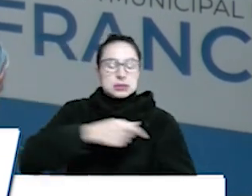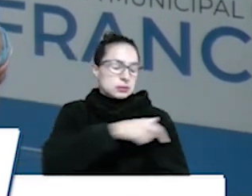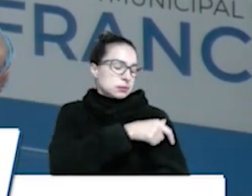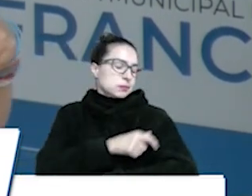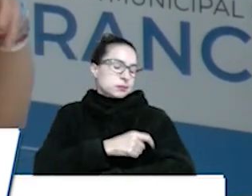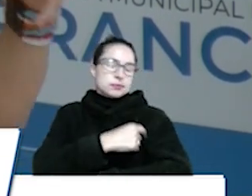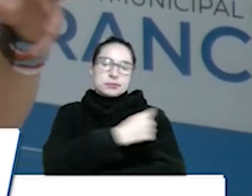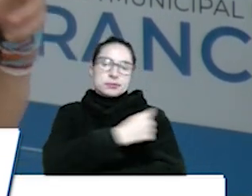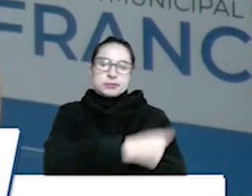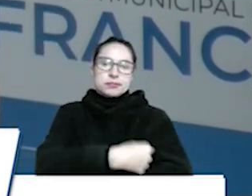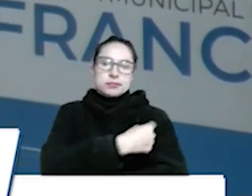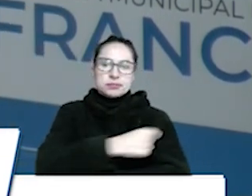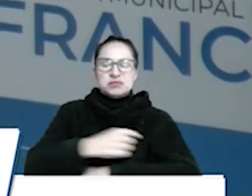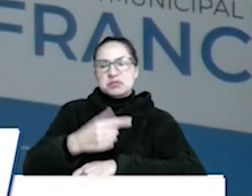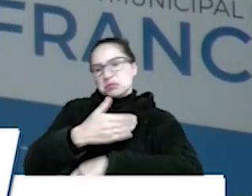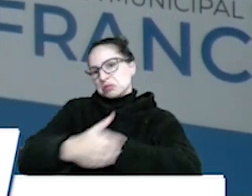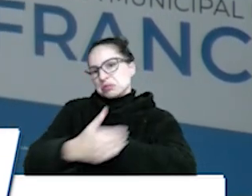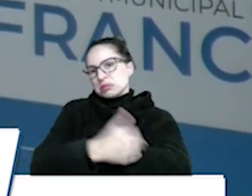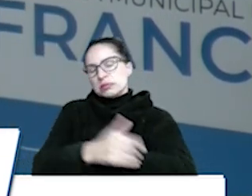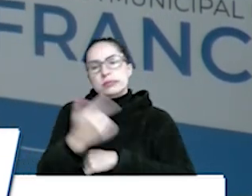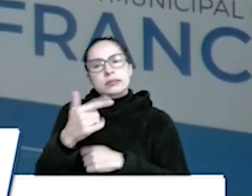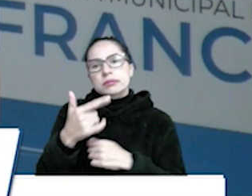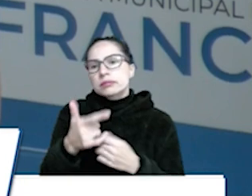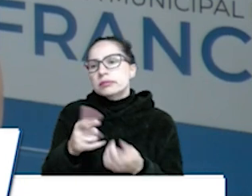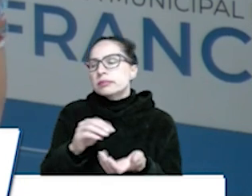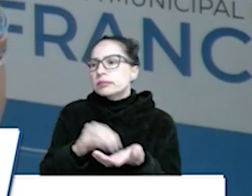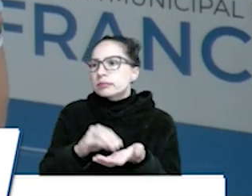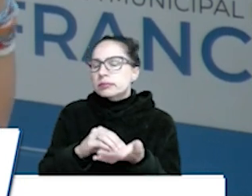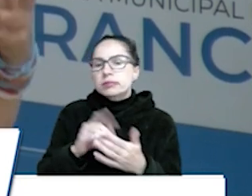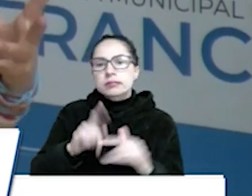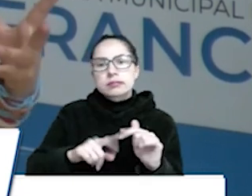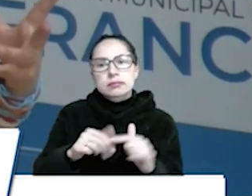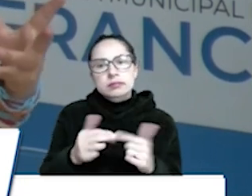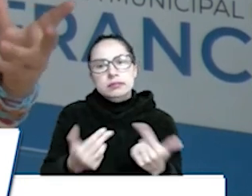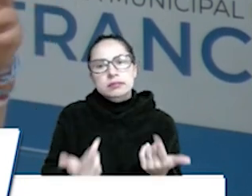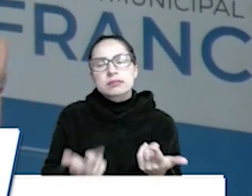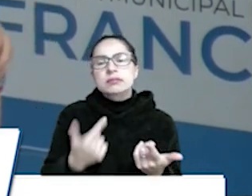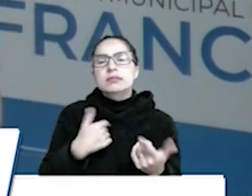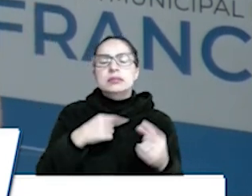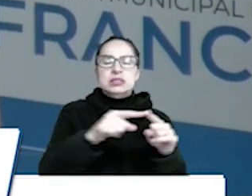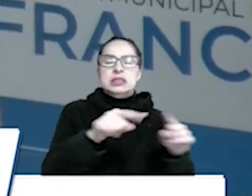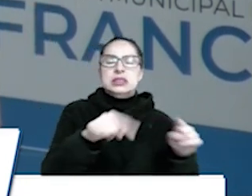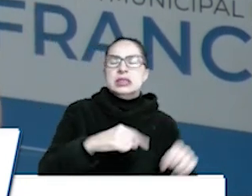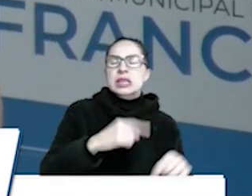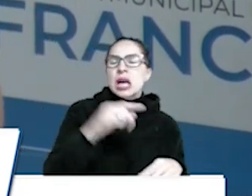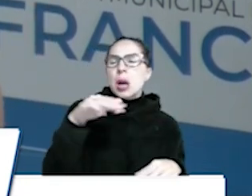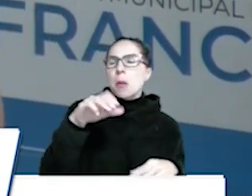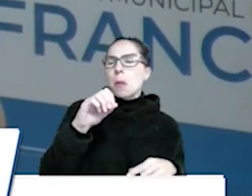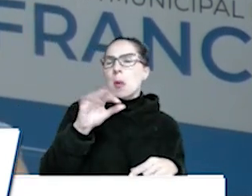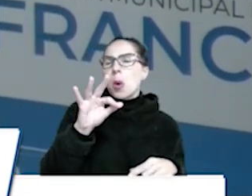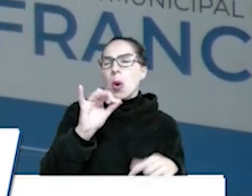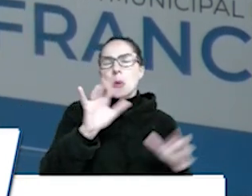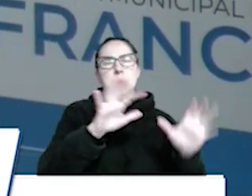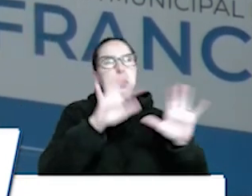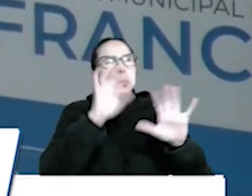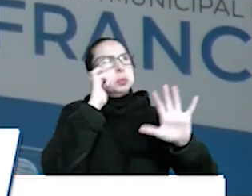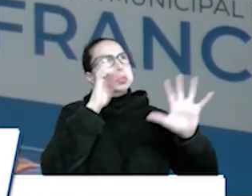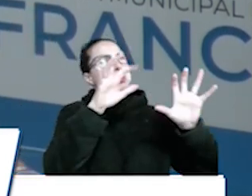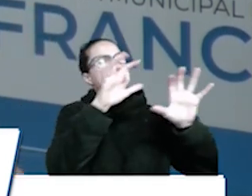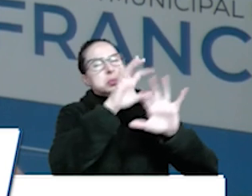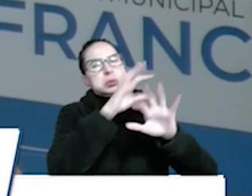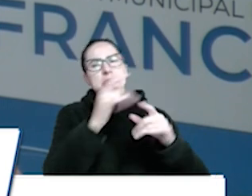porque também não chegou a tempo. Salas mofadas, inclusive salas de acondicionamento